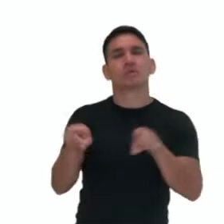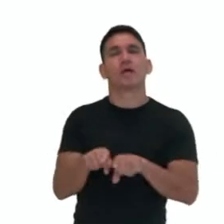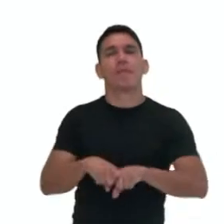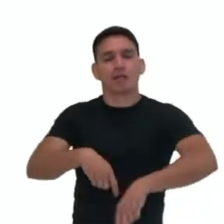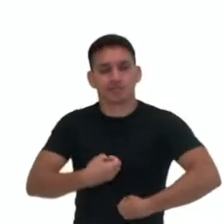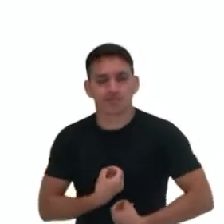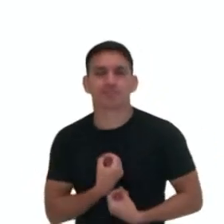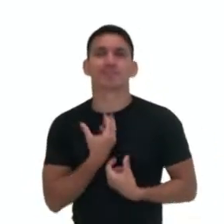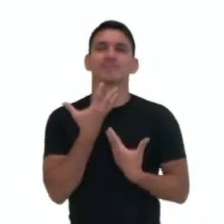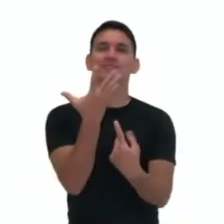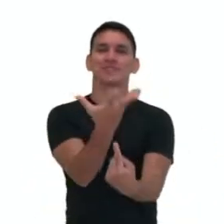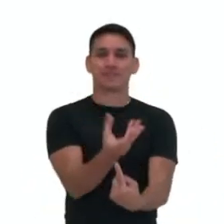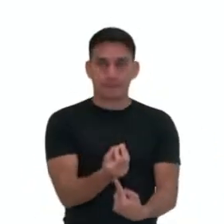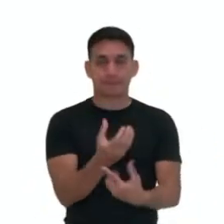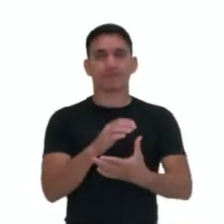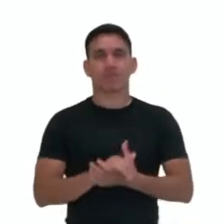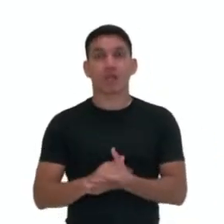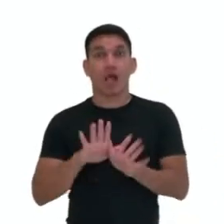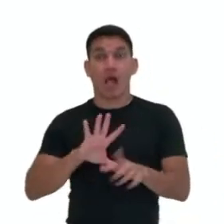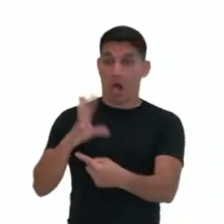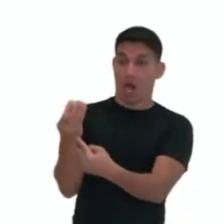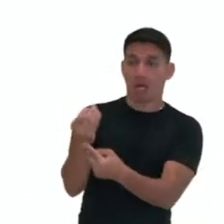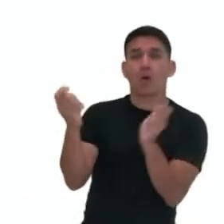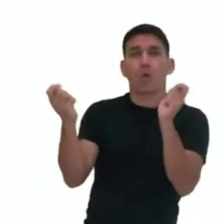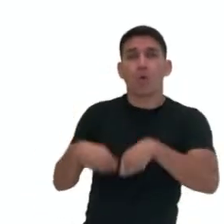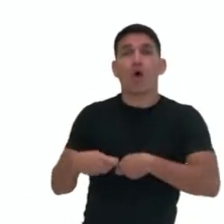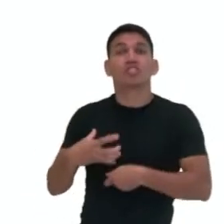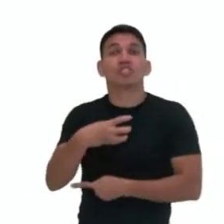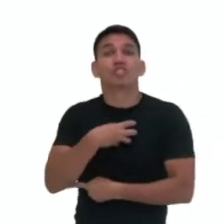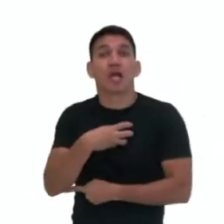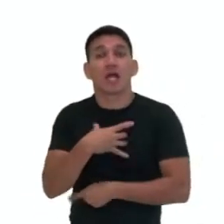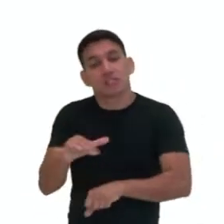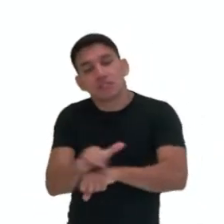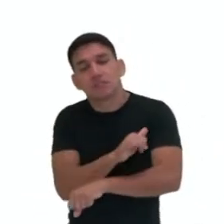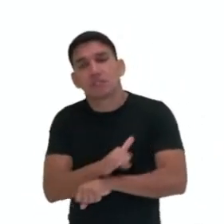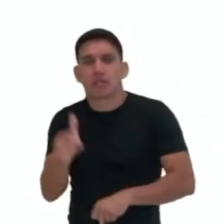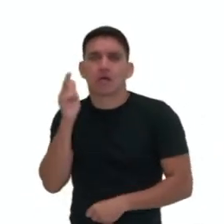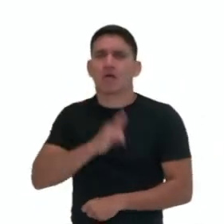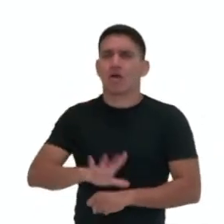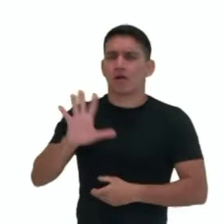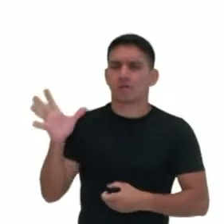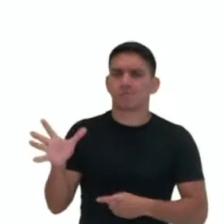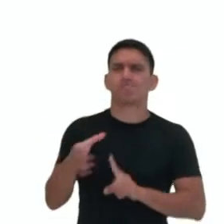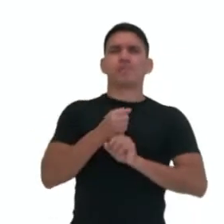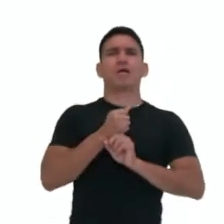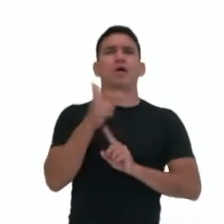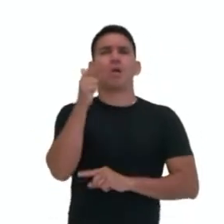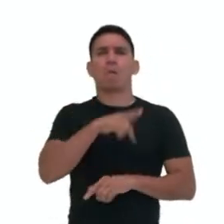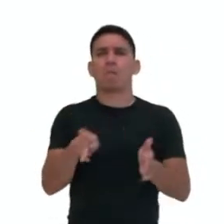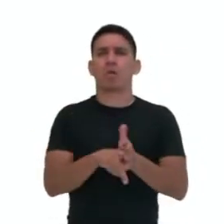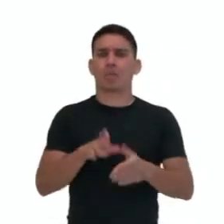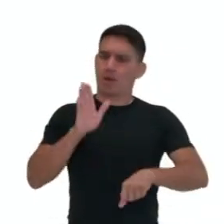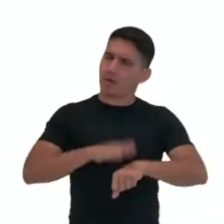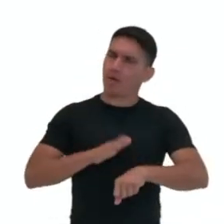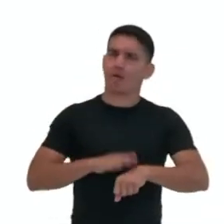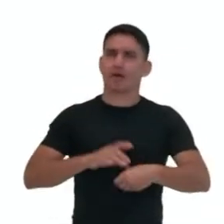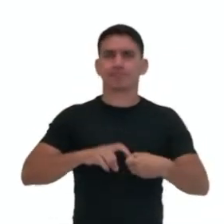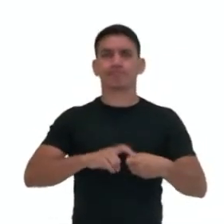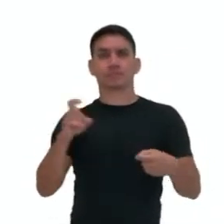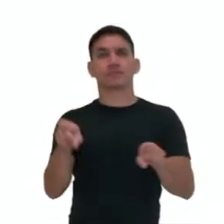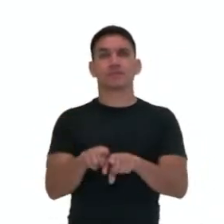expressões artísticas. A arte pode ser o caminho para a aquisição de autonomia, da consciência crítica e